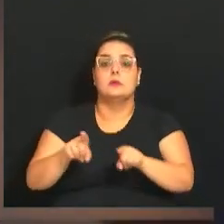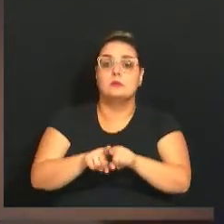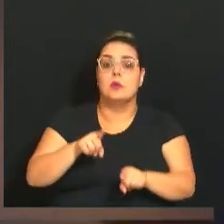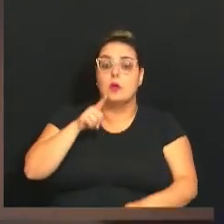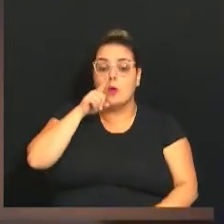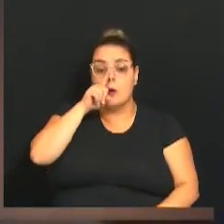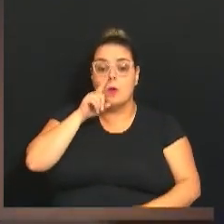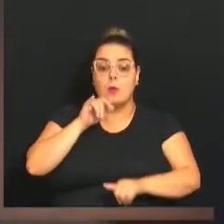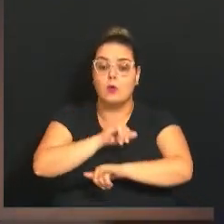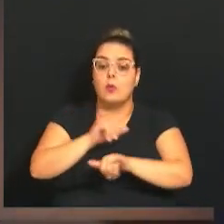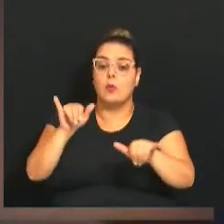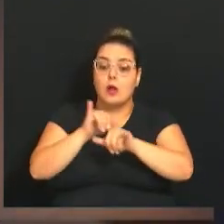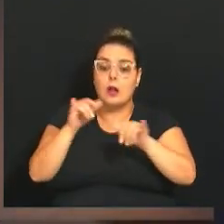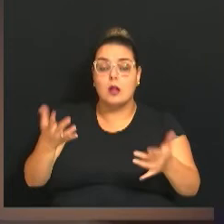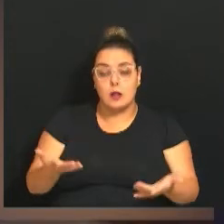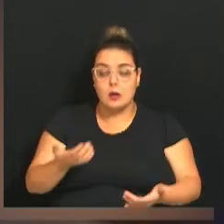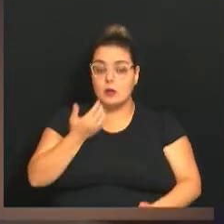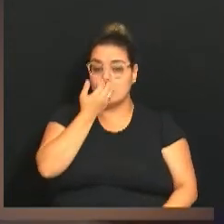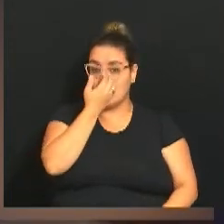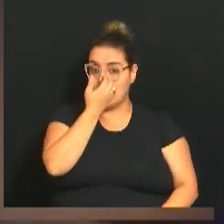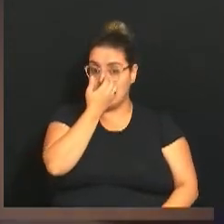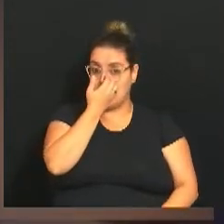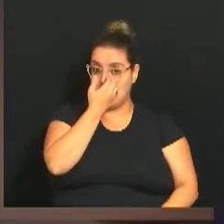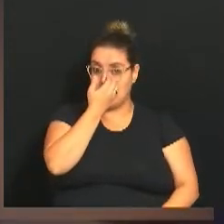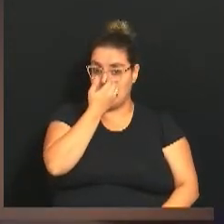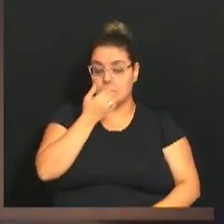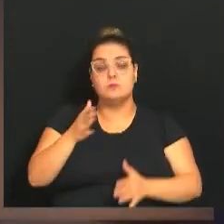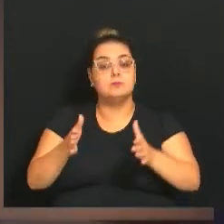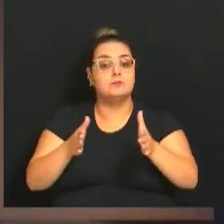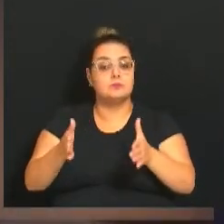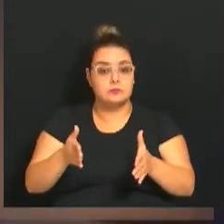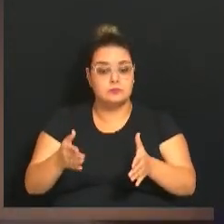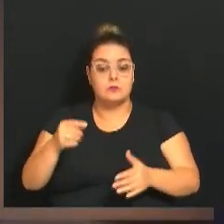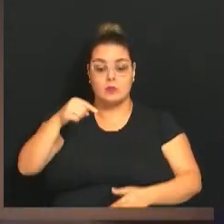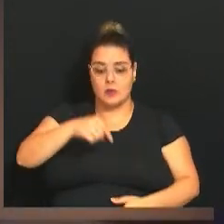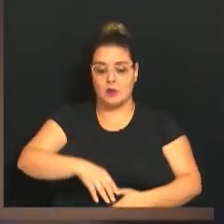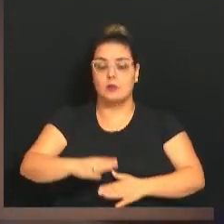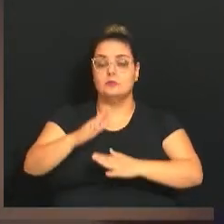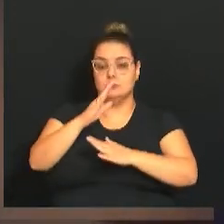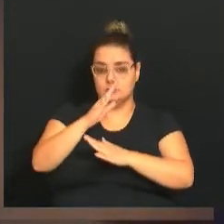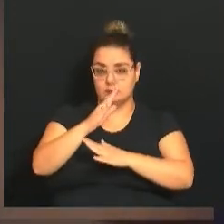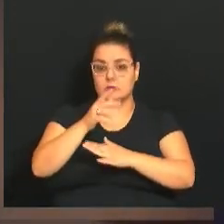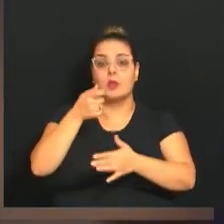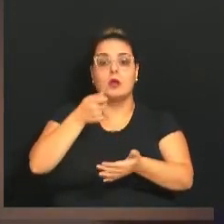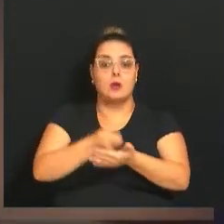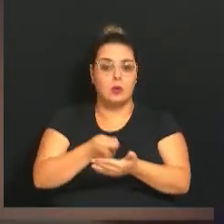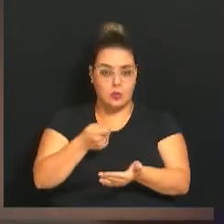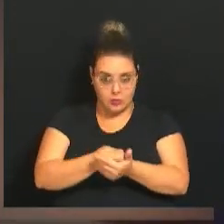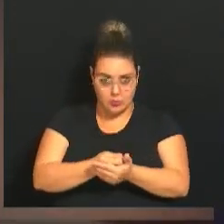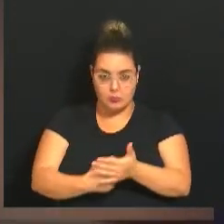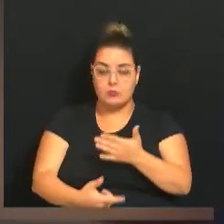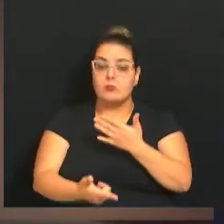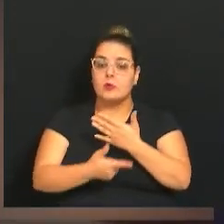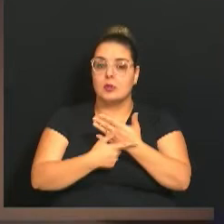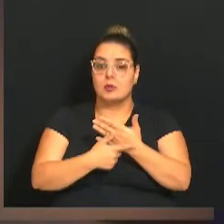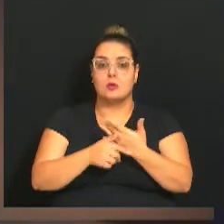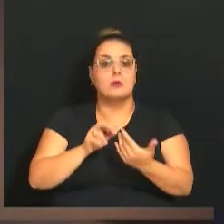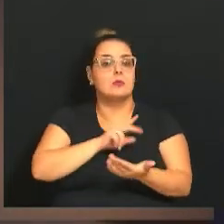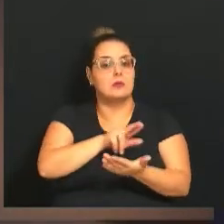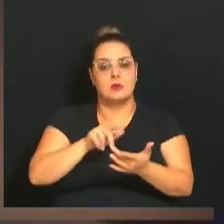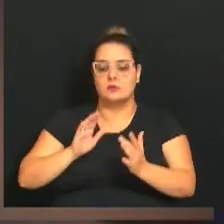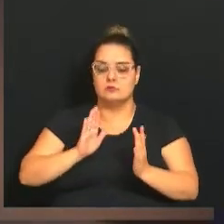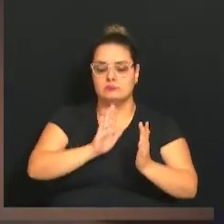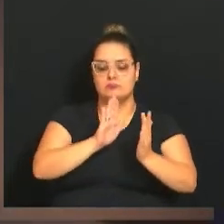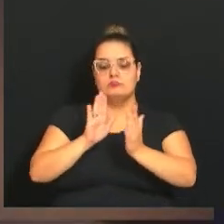nesse momento, aqui a Câmara tem cumprido esse papel em várias frentes e